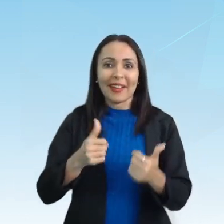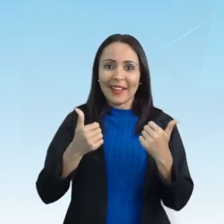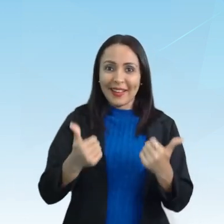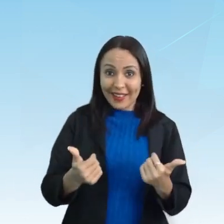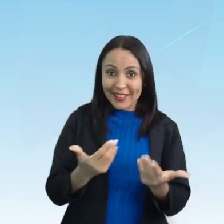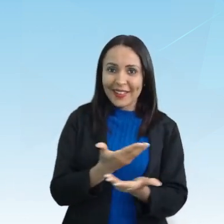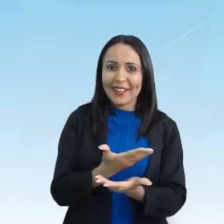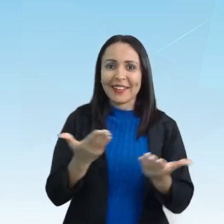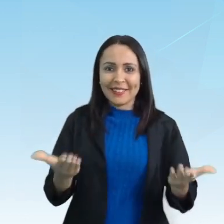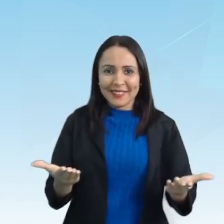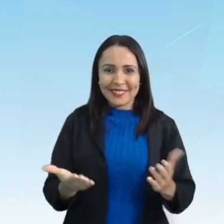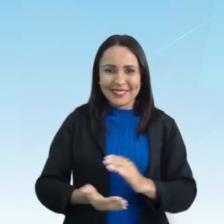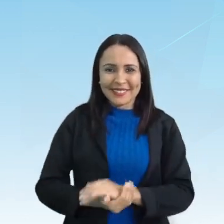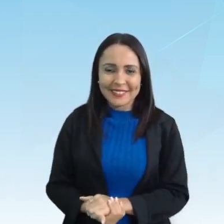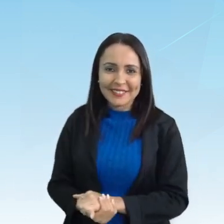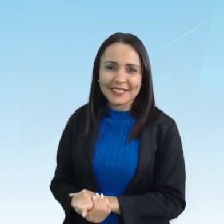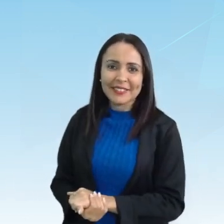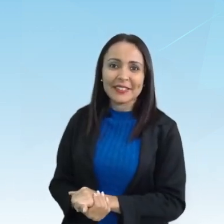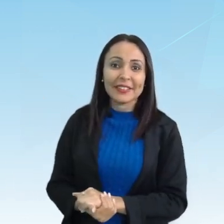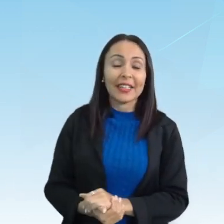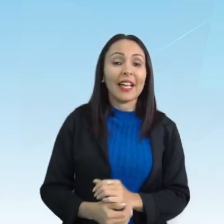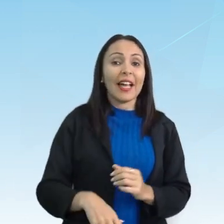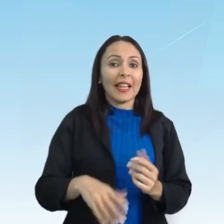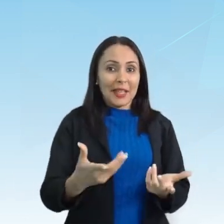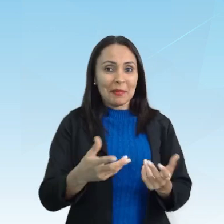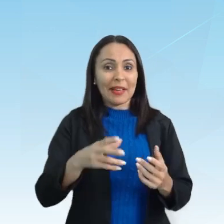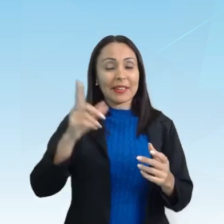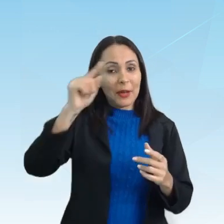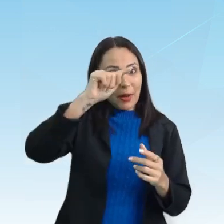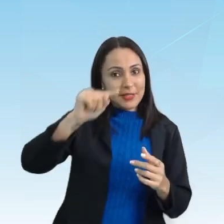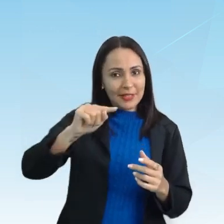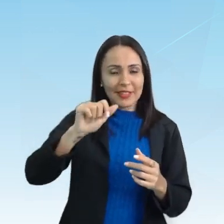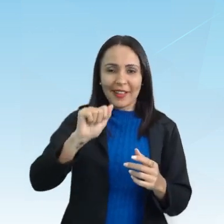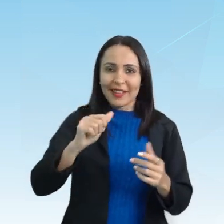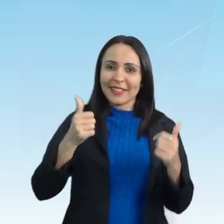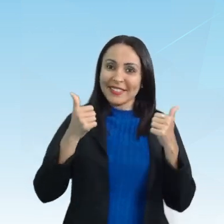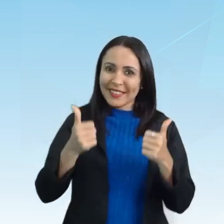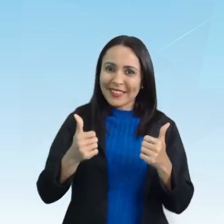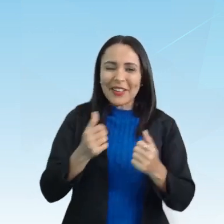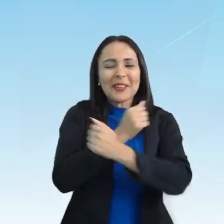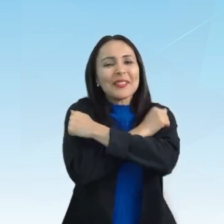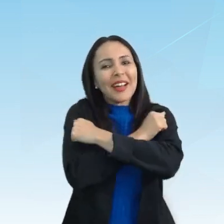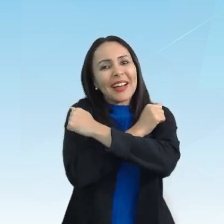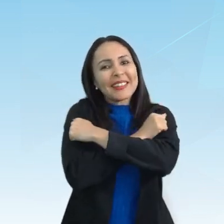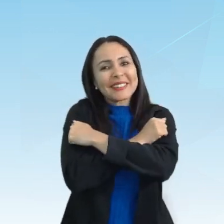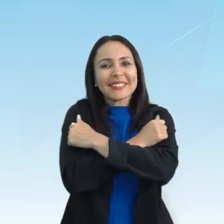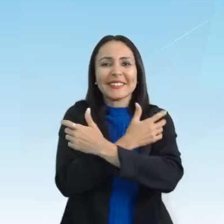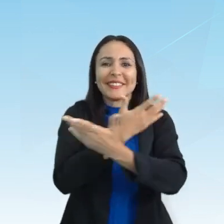Quem assiste, assiste. Lembrar que tem um acento indicativo de crase, tá certo, gente? Um forte